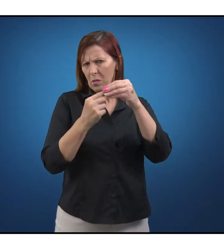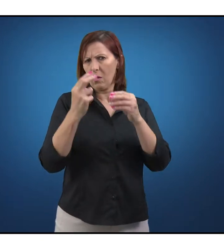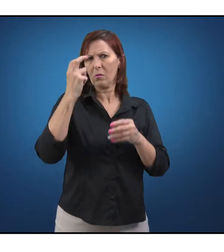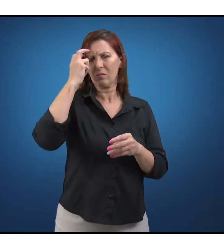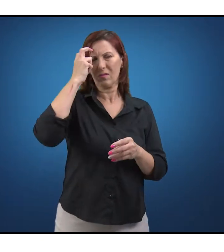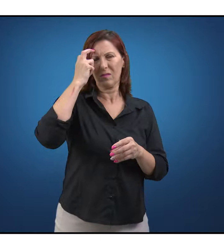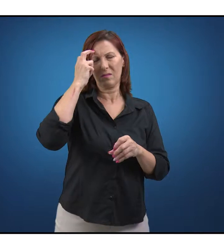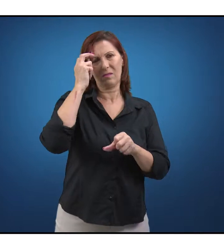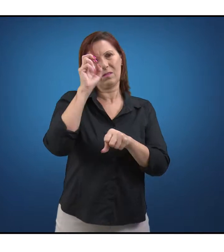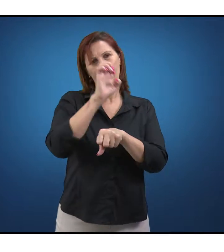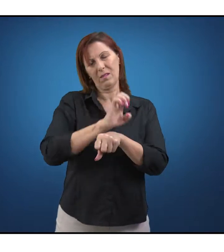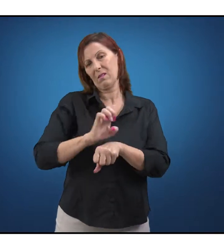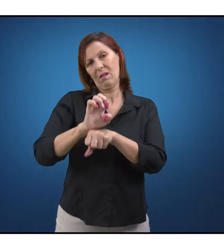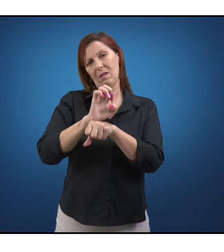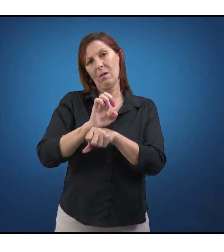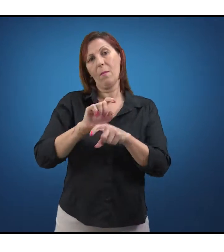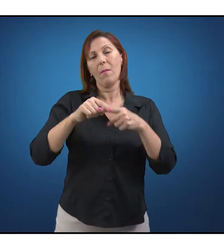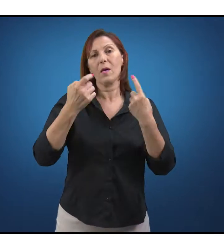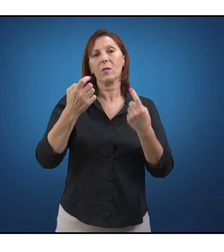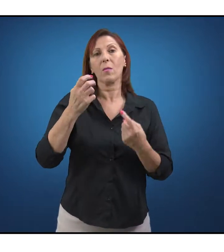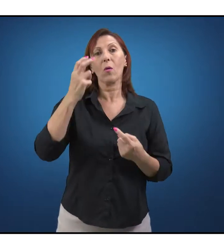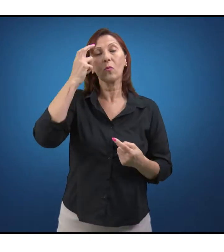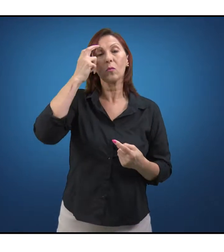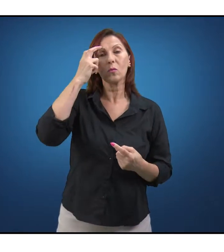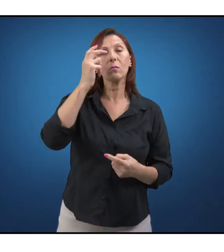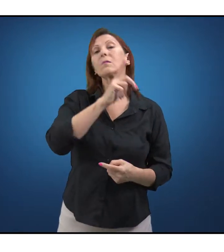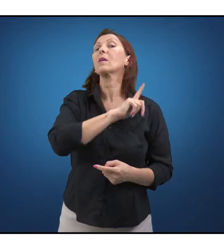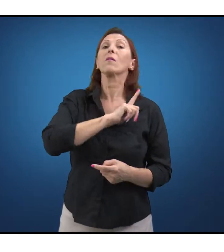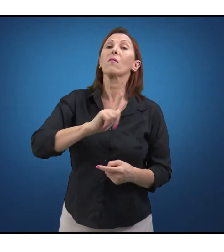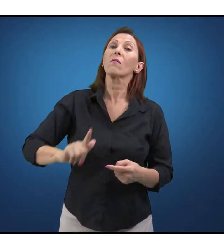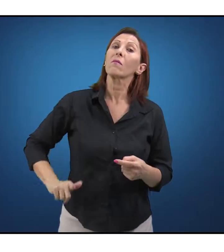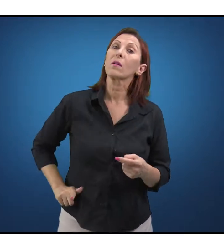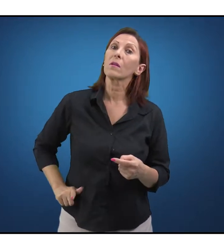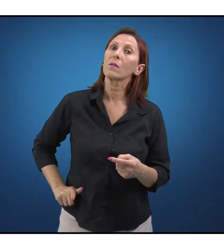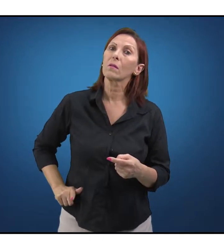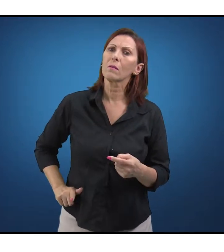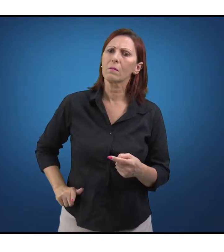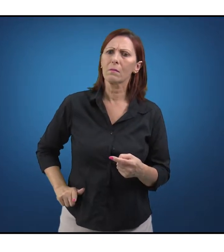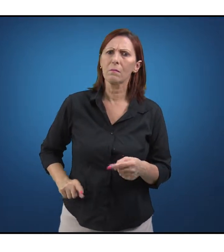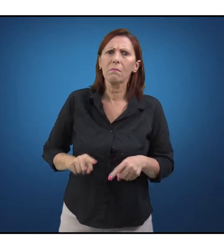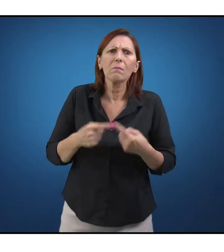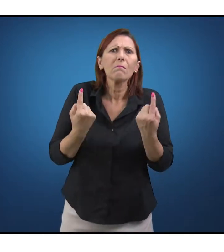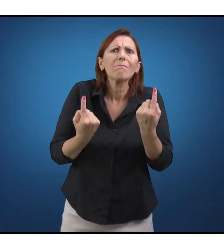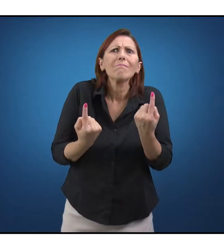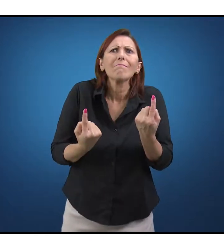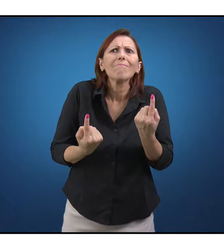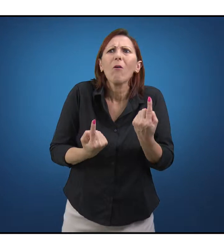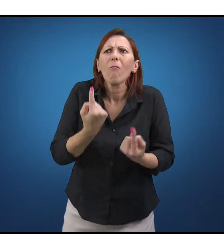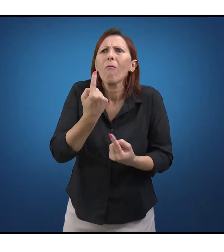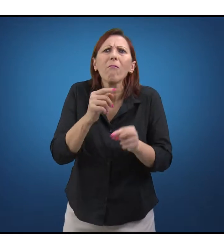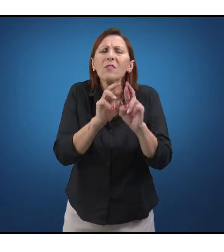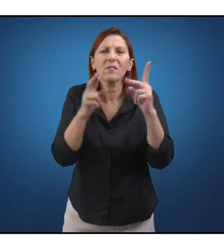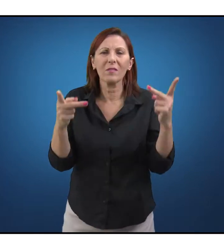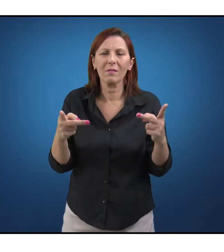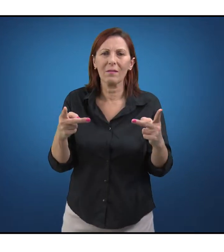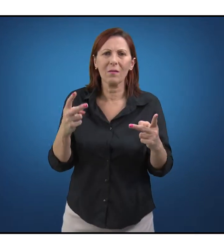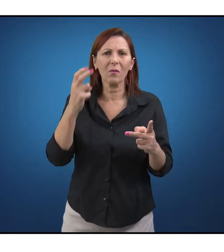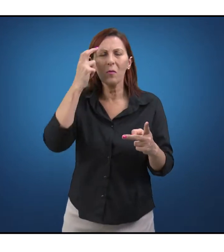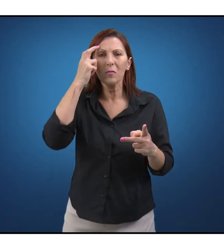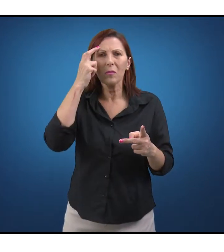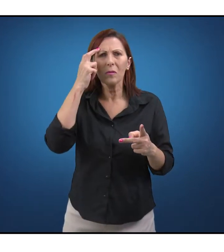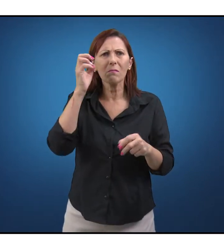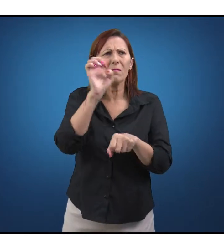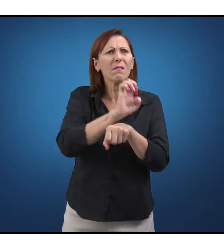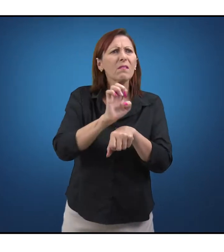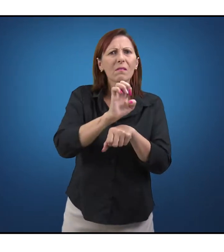Estado, e sim por uma cultura de governo. Mas qual que é a diferença, professor, entre a cultura de Estado e a cultura de